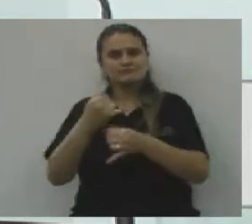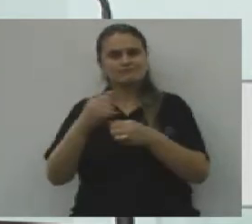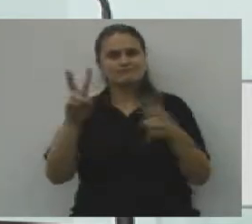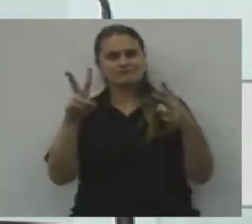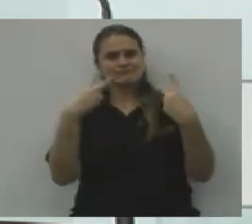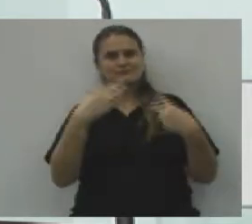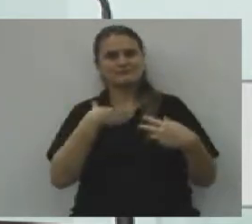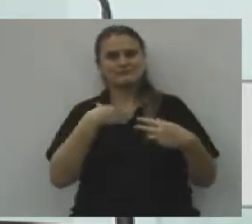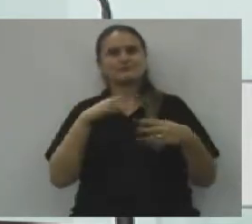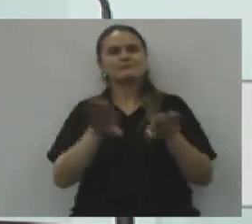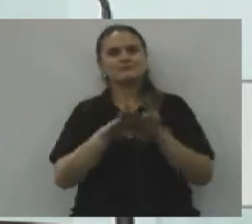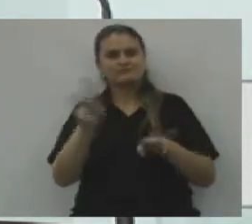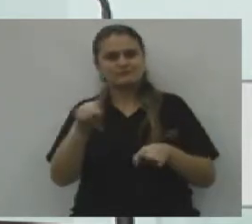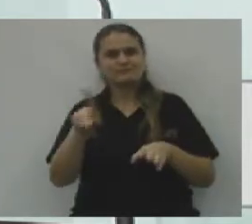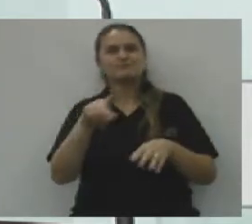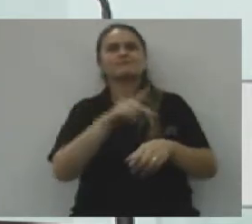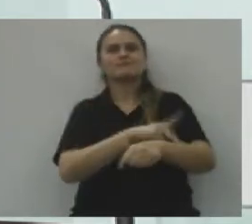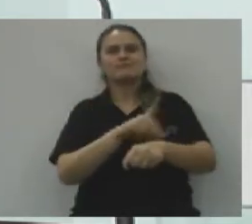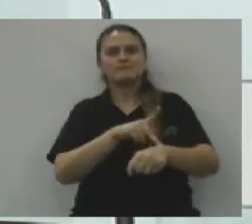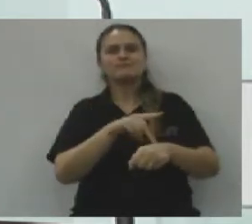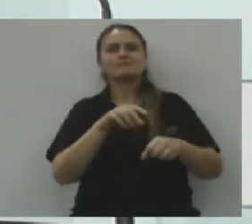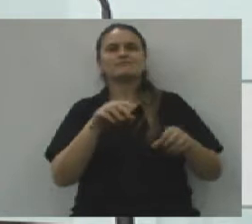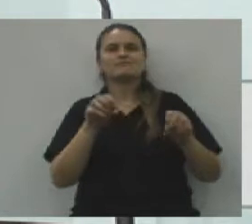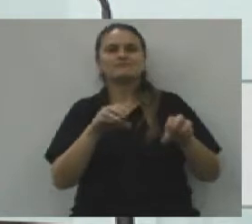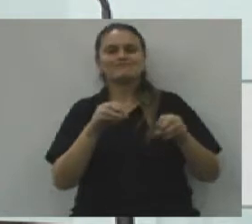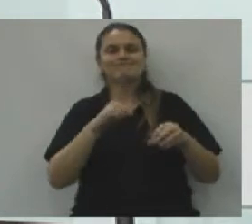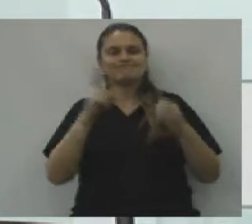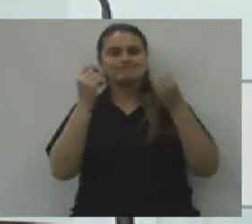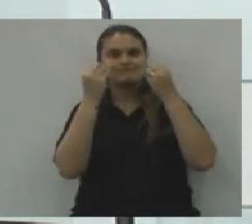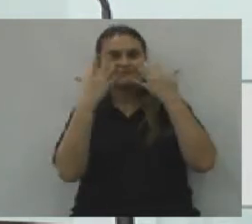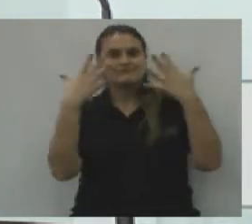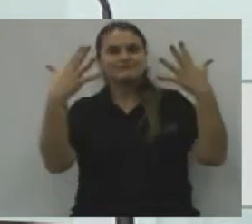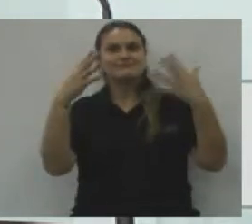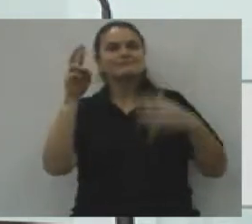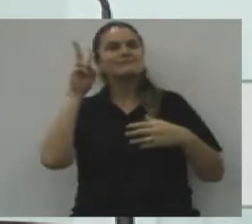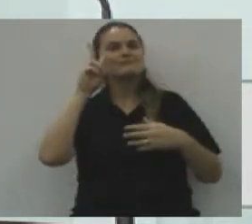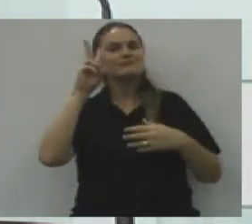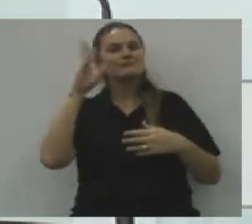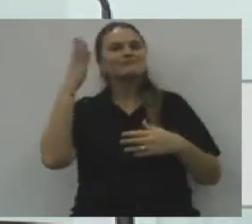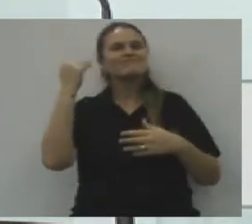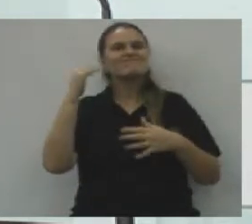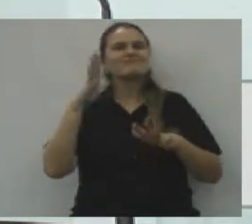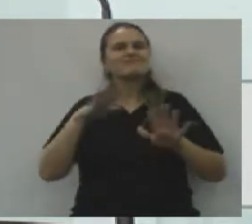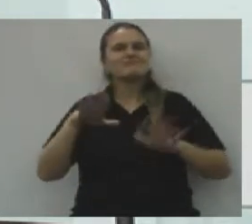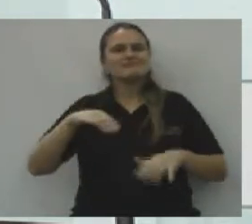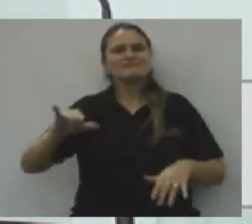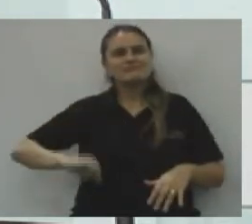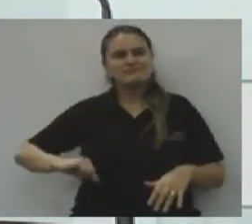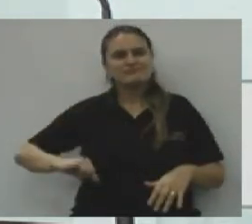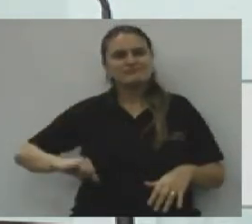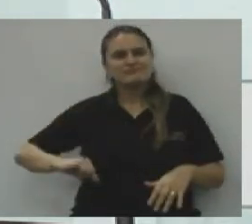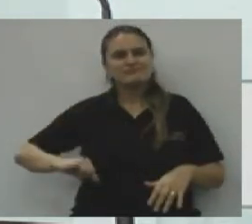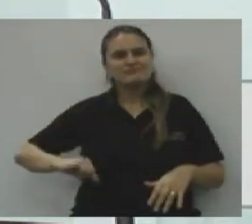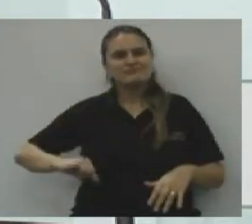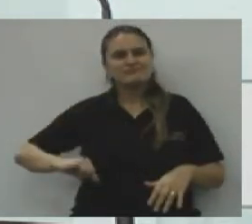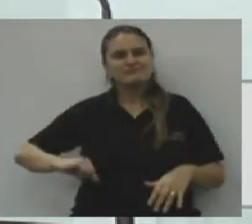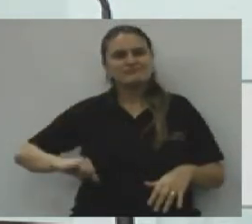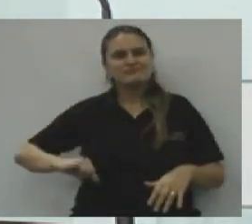cada professor, cada pedagogo, cada educador, com um brilho no olho, lembra de algum momento adverso na sua escola que